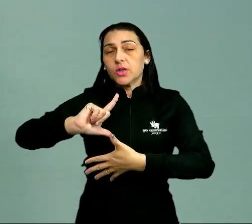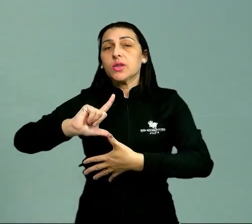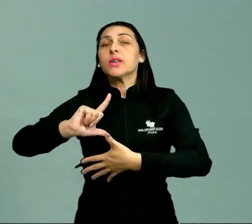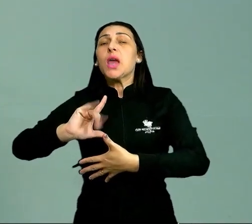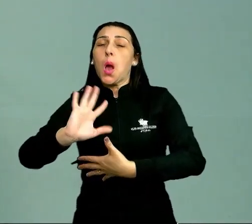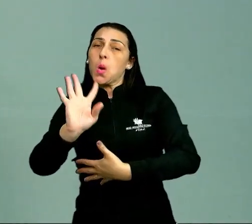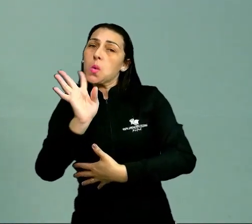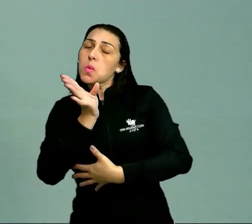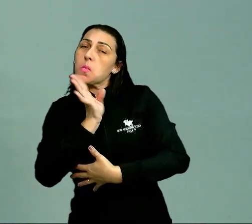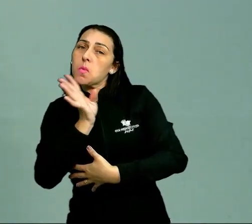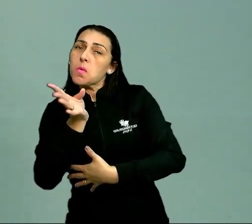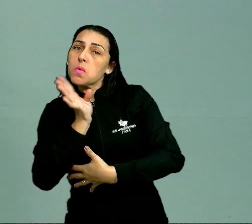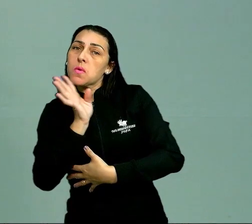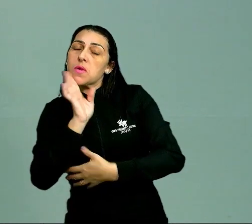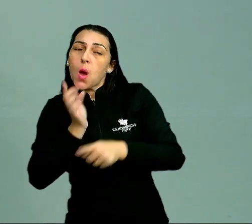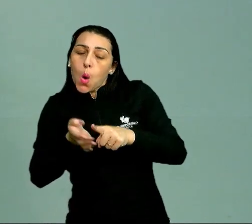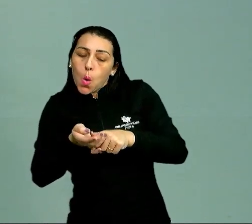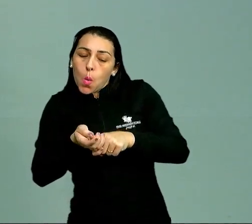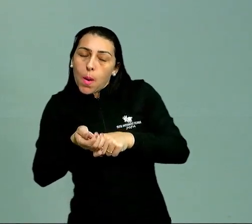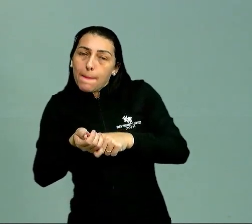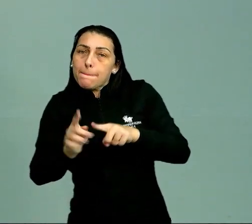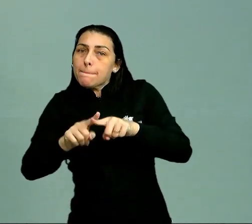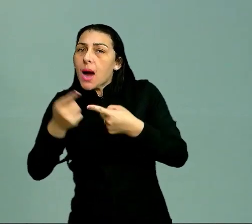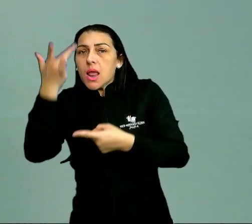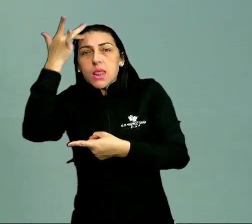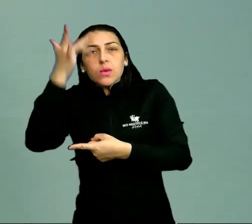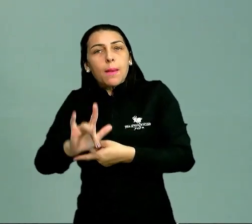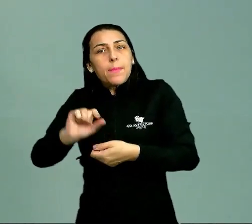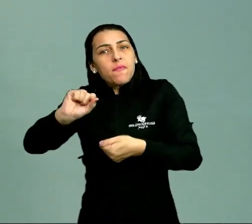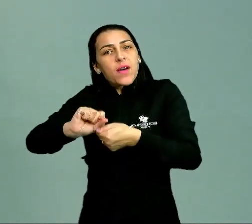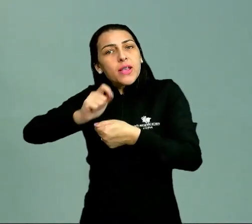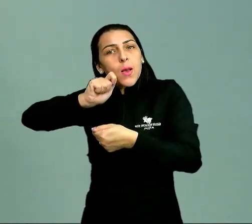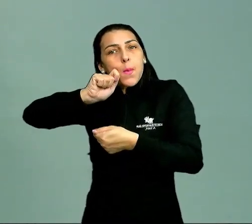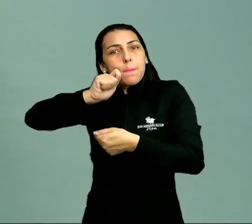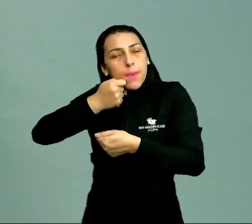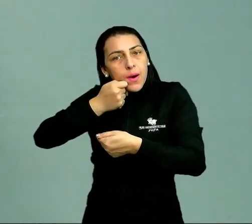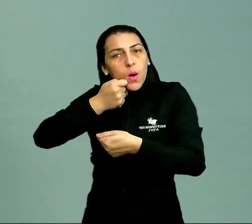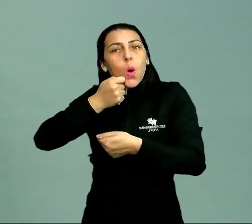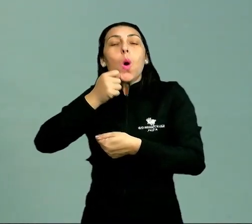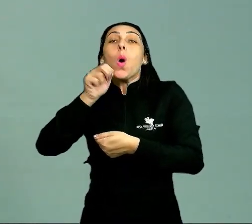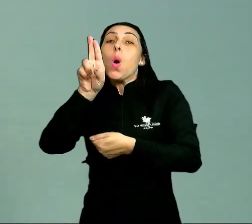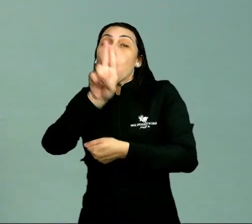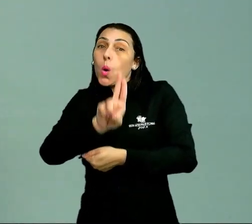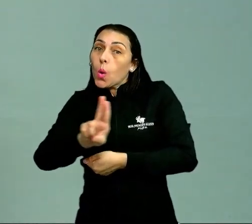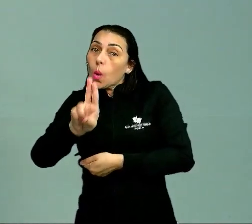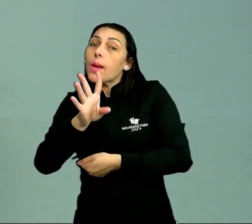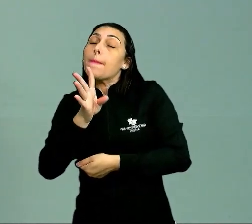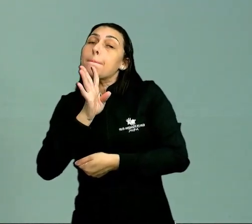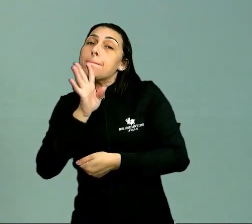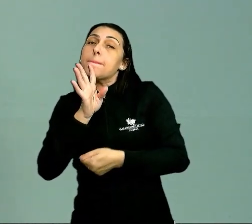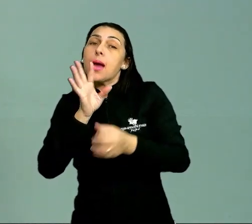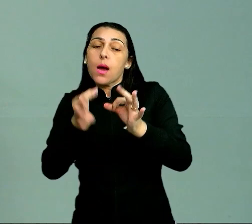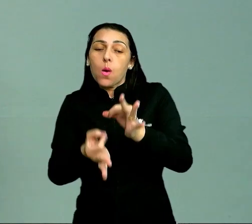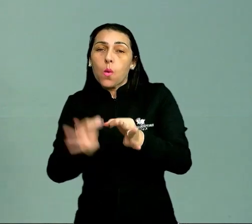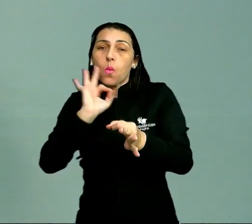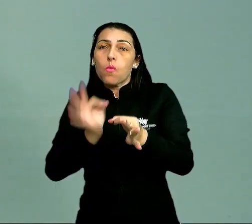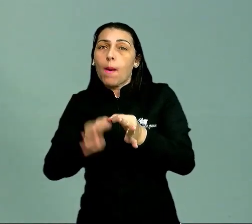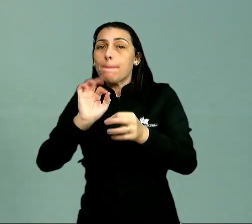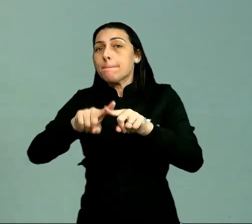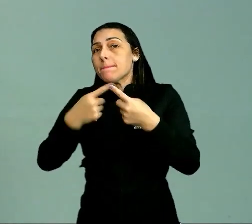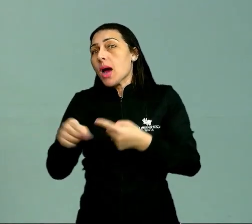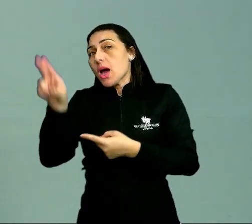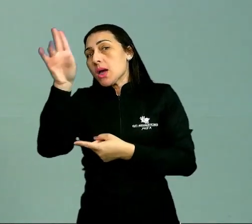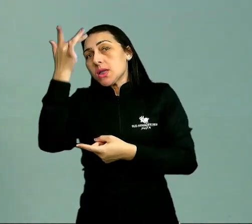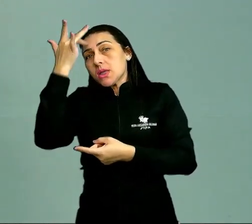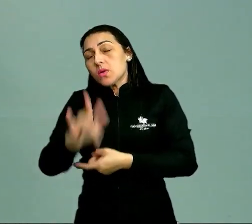que conhecia o trigo, mas não sabia fazer o pão, aquele que conhecia a uva, mas não sabia fazer o vinho. O